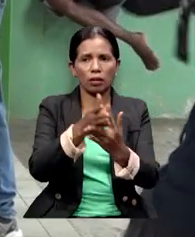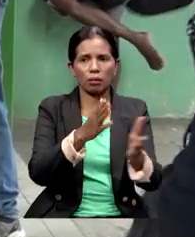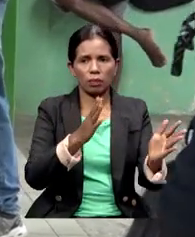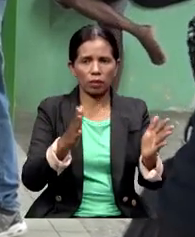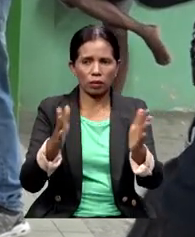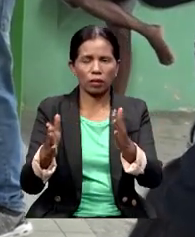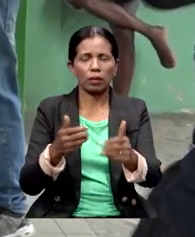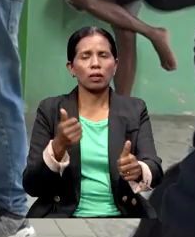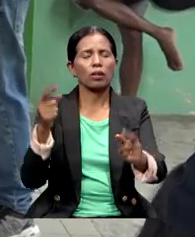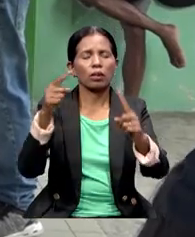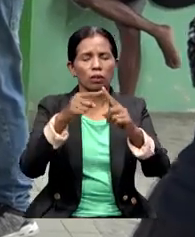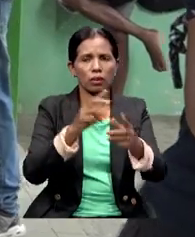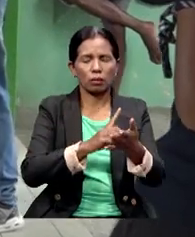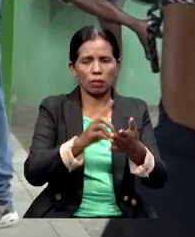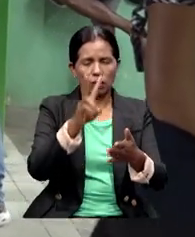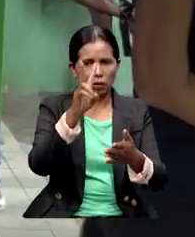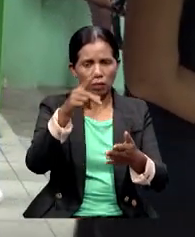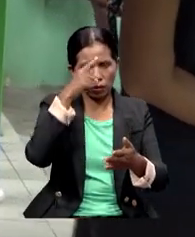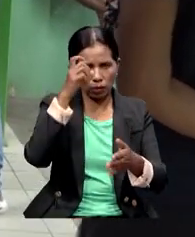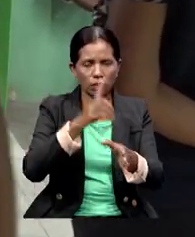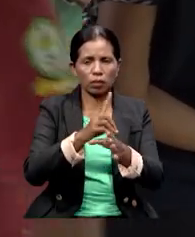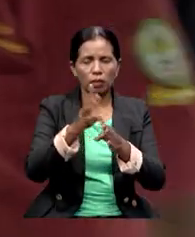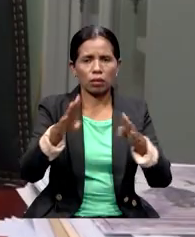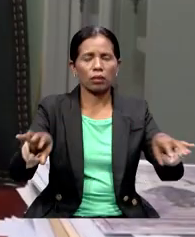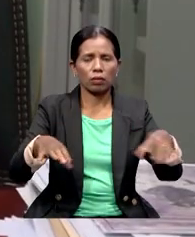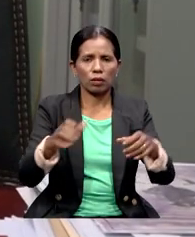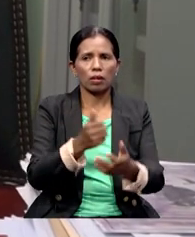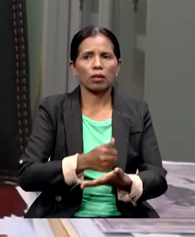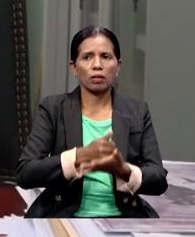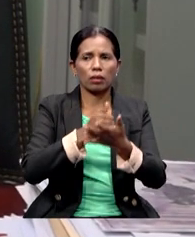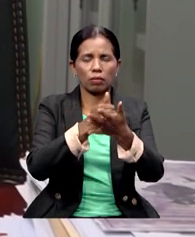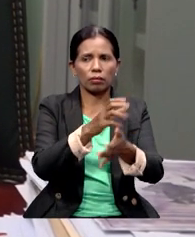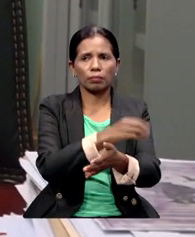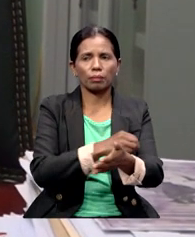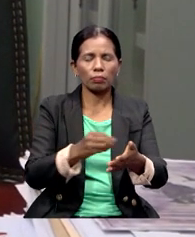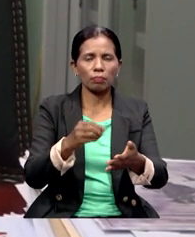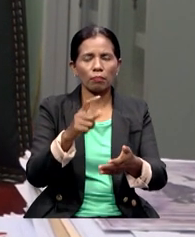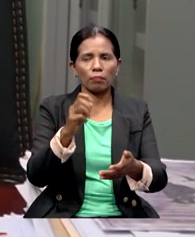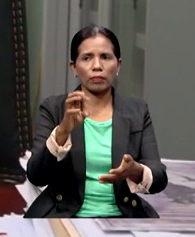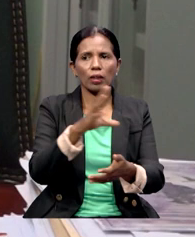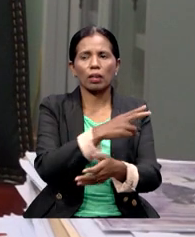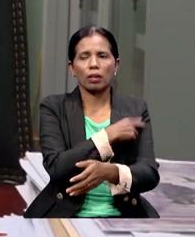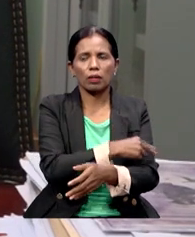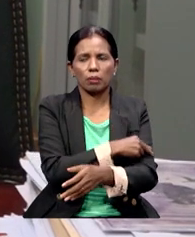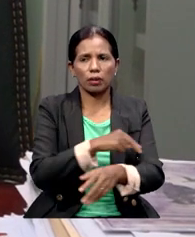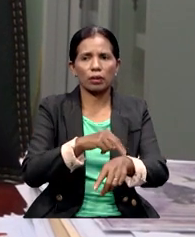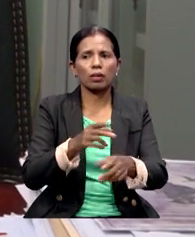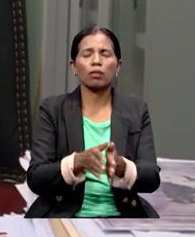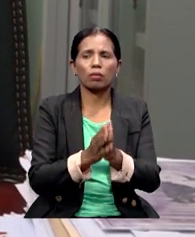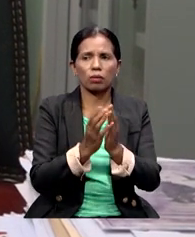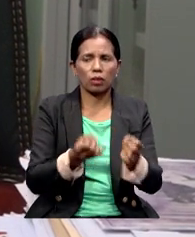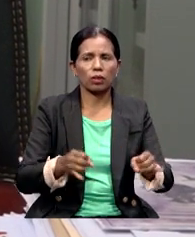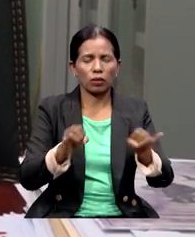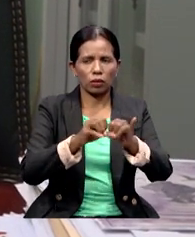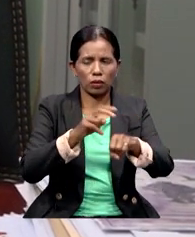ne seito semana rua recin tamane diretora serviço apoio diagnóstico terapêutico hospital nacional uso instituto